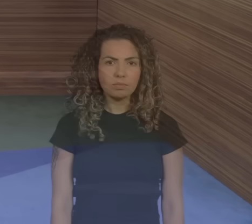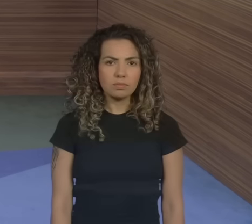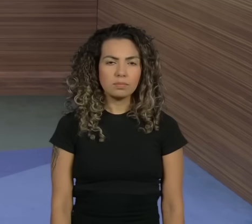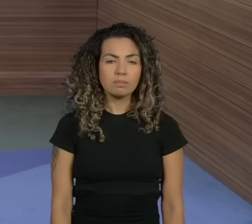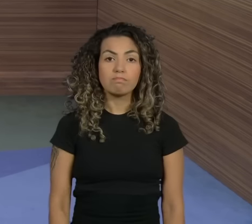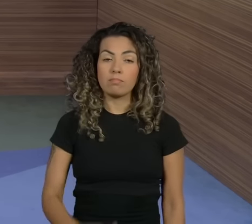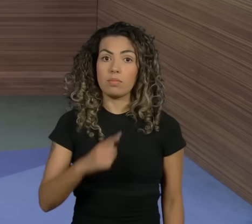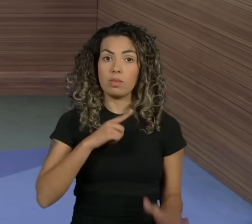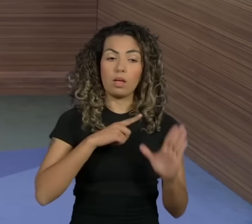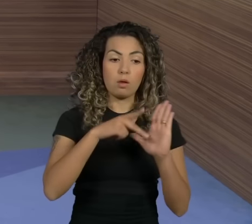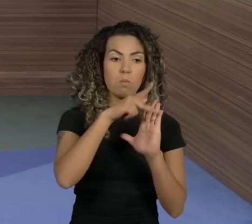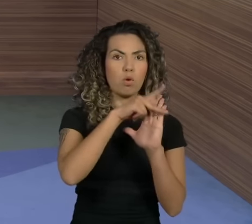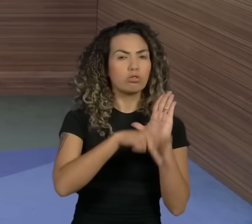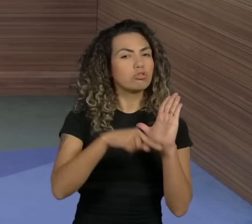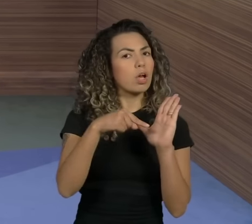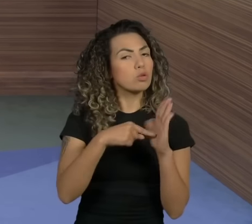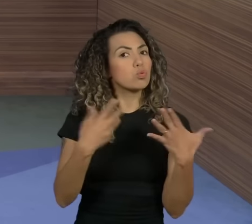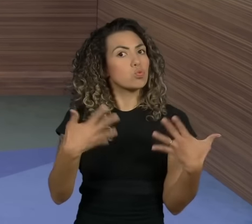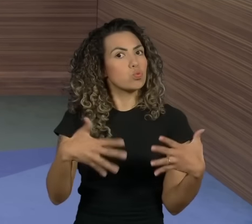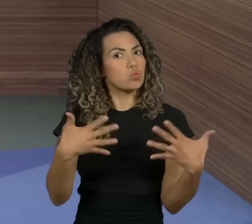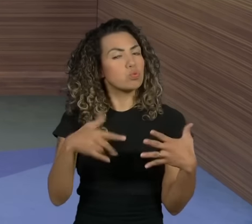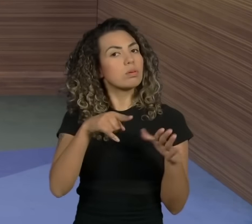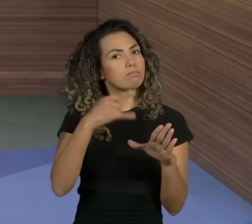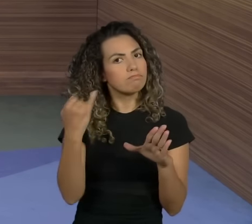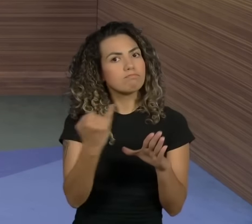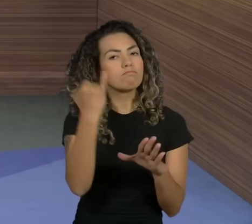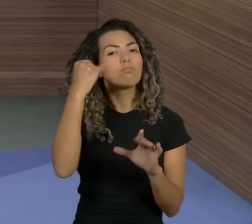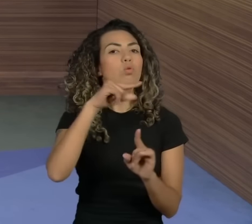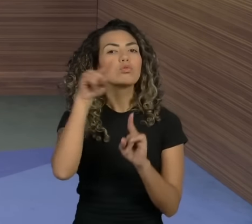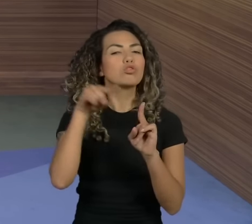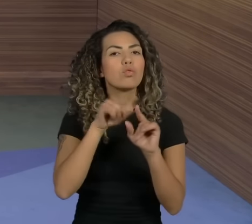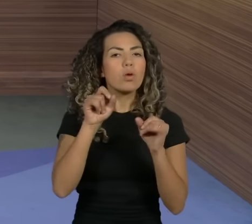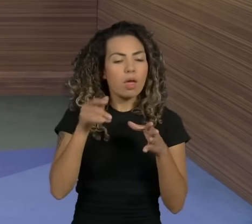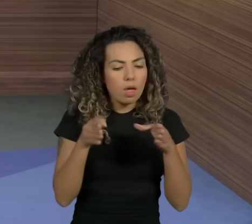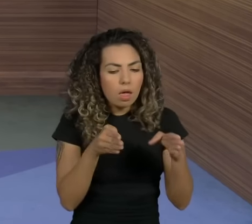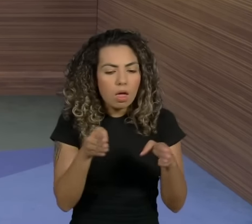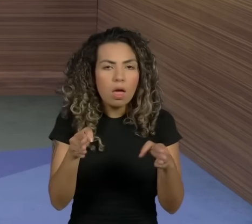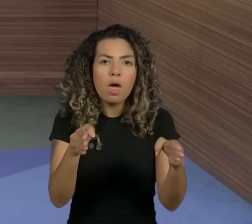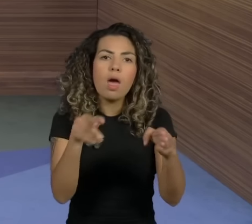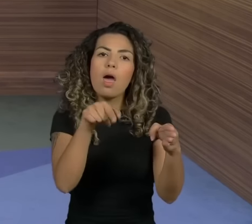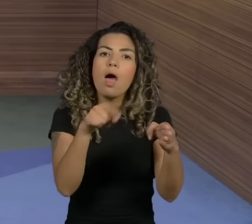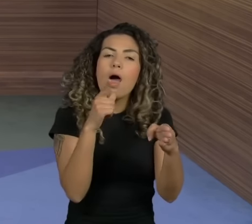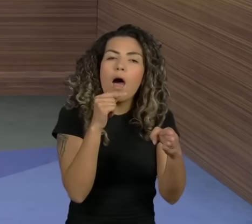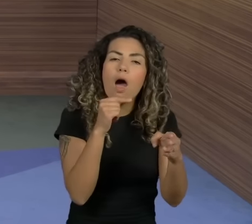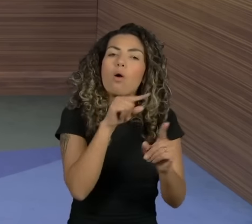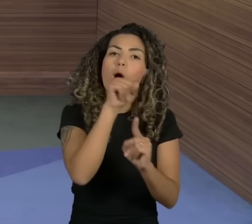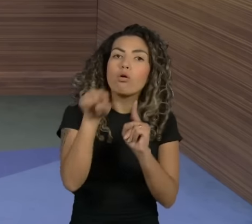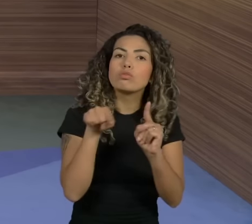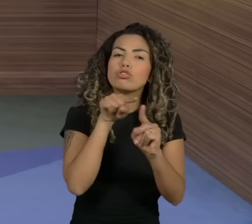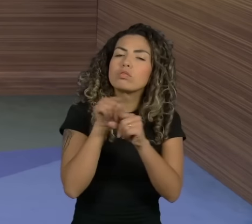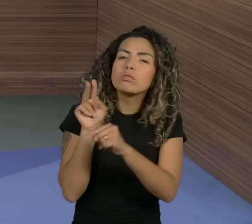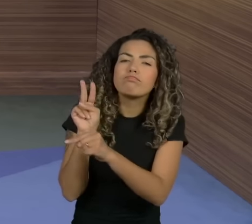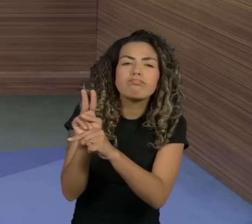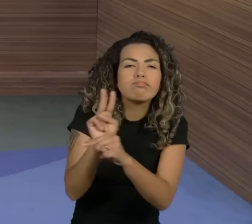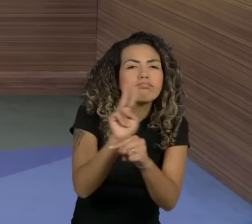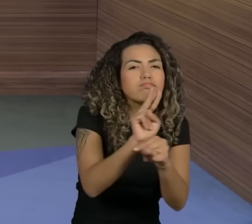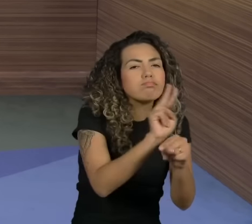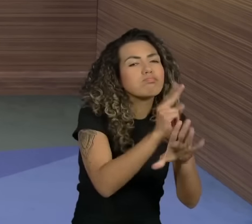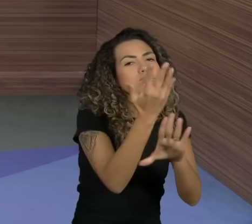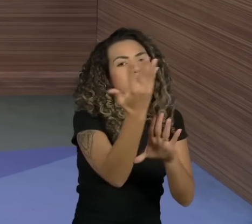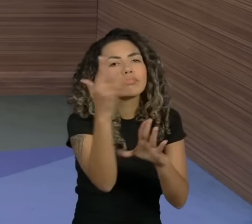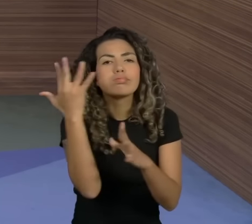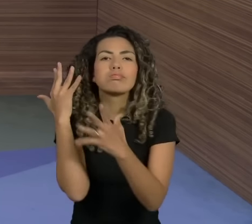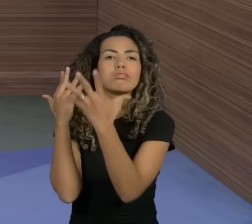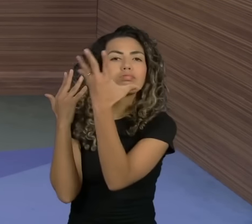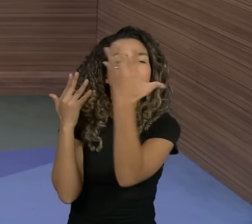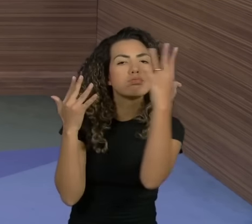Um projeto ambicioso deve criar corredores ecológicos para reconectar e proteger ecossistemas da América do